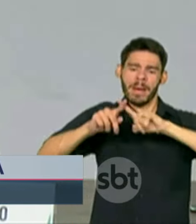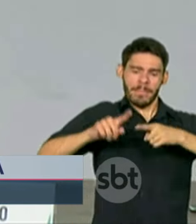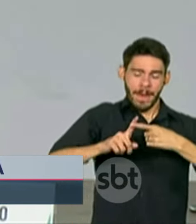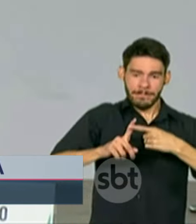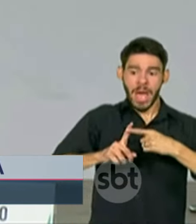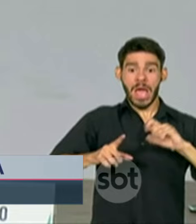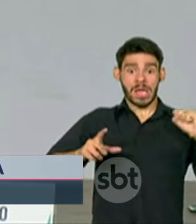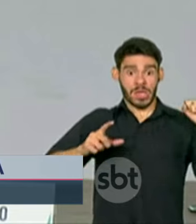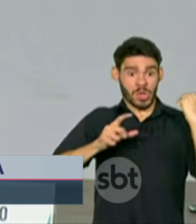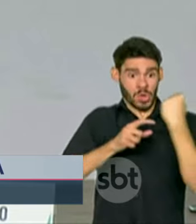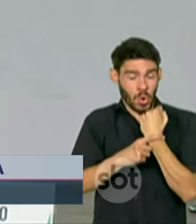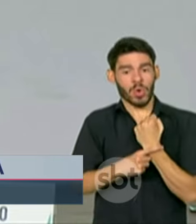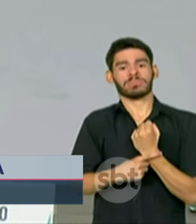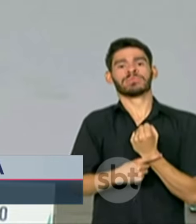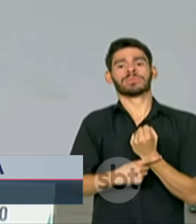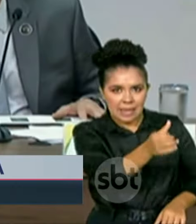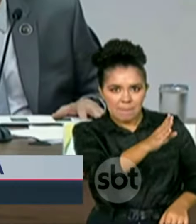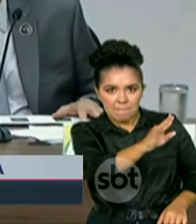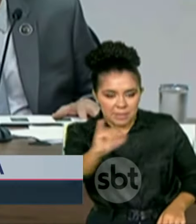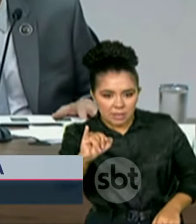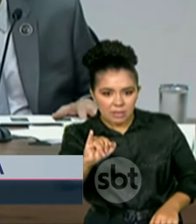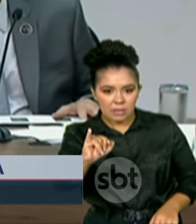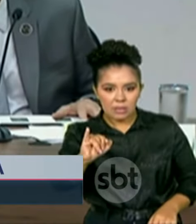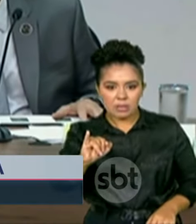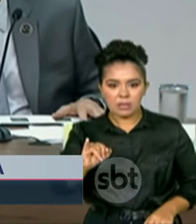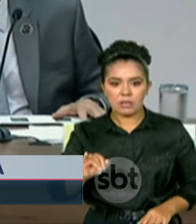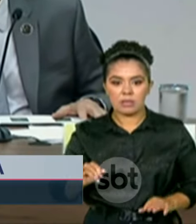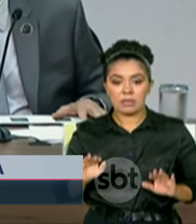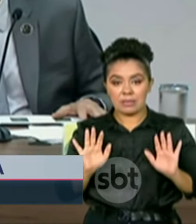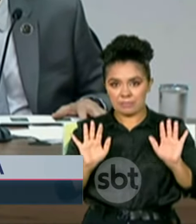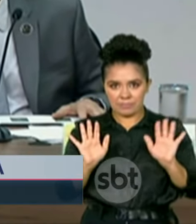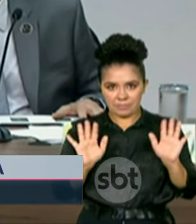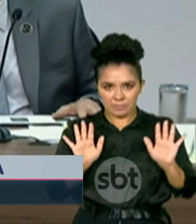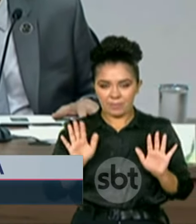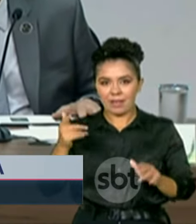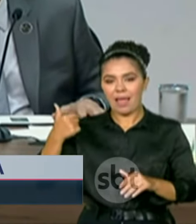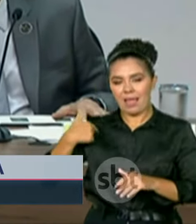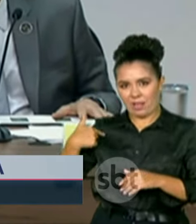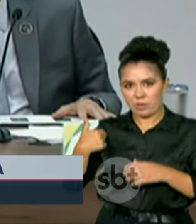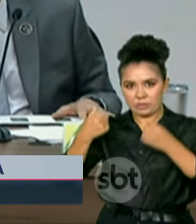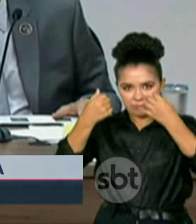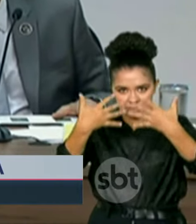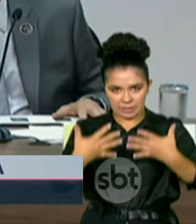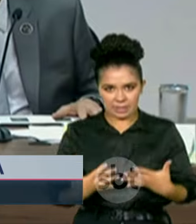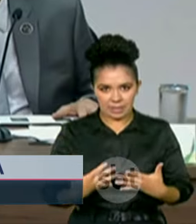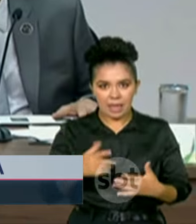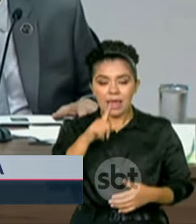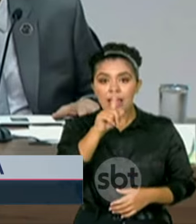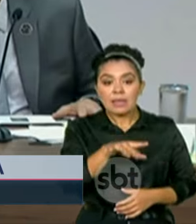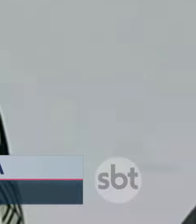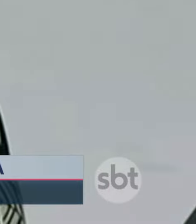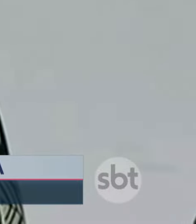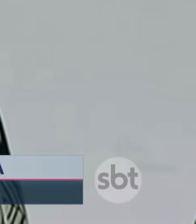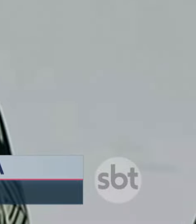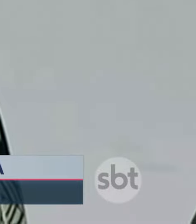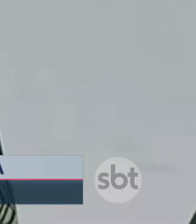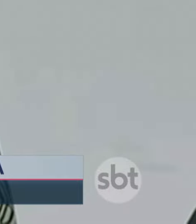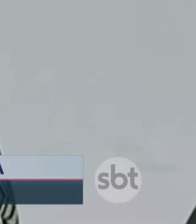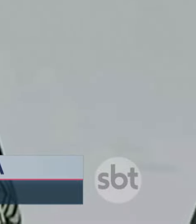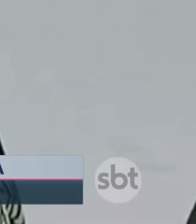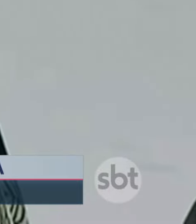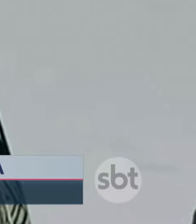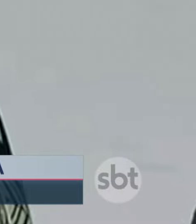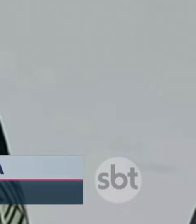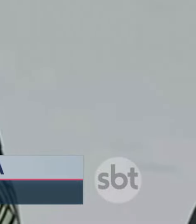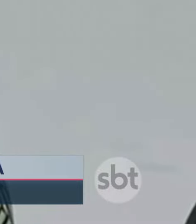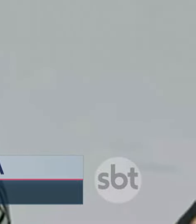de Desenvolvimento Econômico e Social, e em 15 anos de existência, captou mais de 6 bilhões de reais. Nós estamos aí em